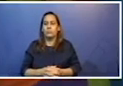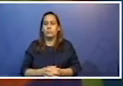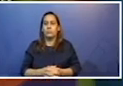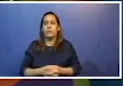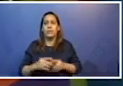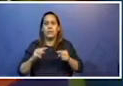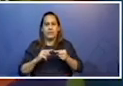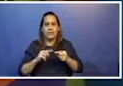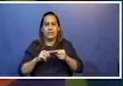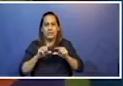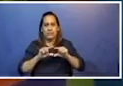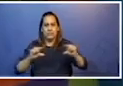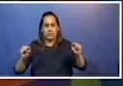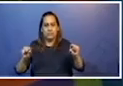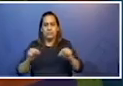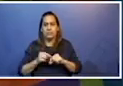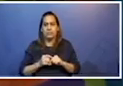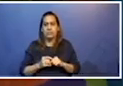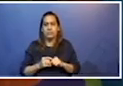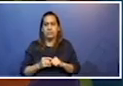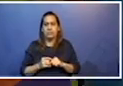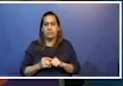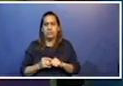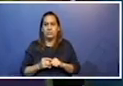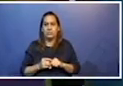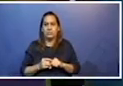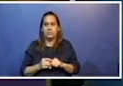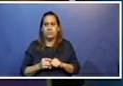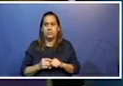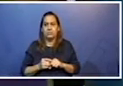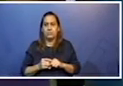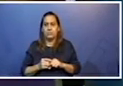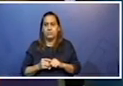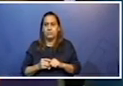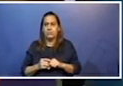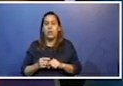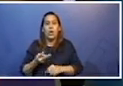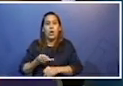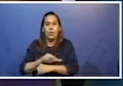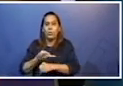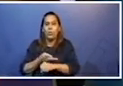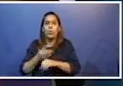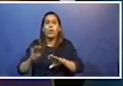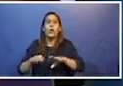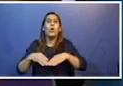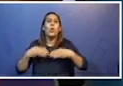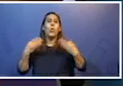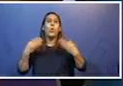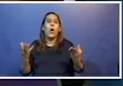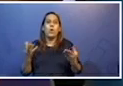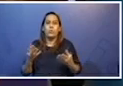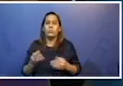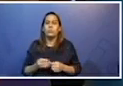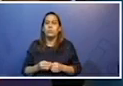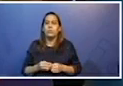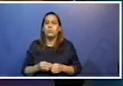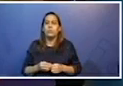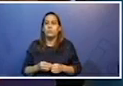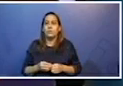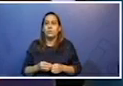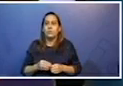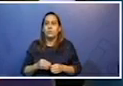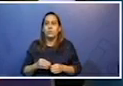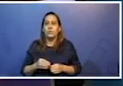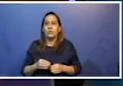e liga no tatuzinho certo. E a mesma coisa com o tatu galinha. Procura qual dos 3 tem essa característica e